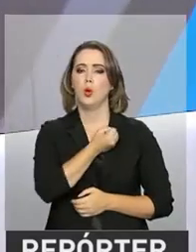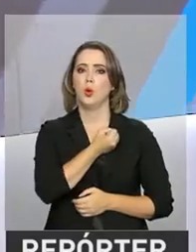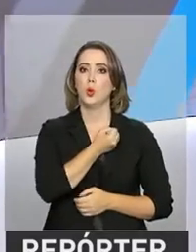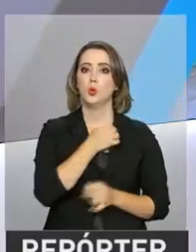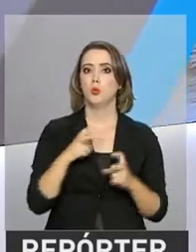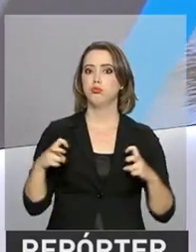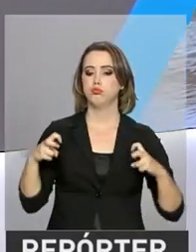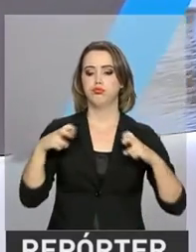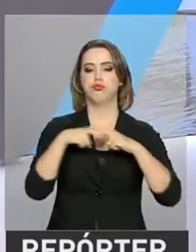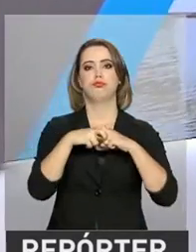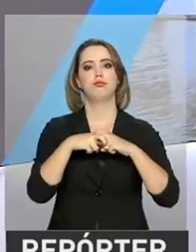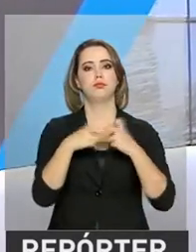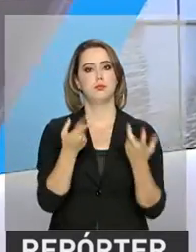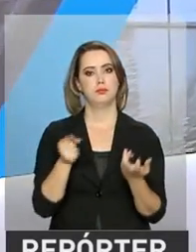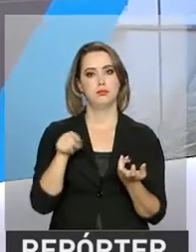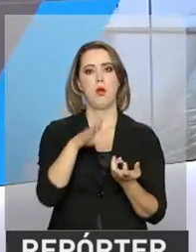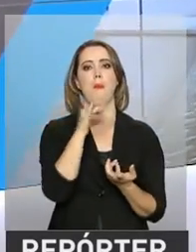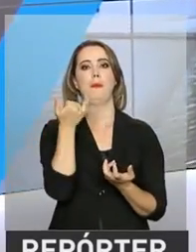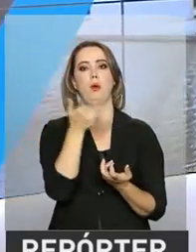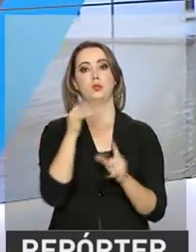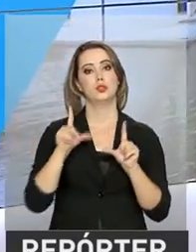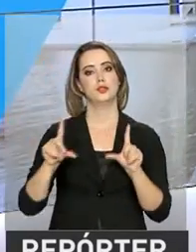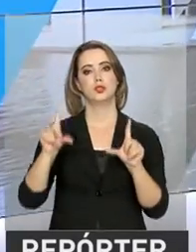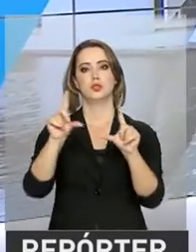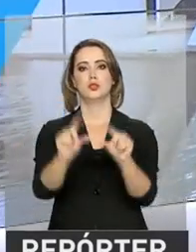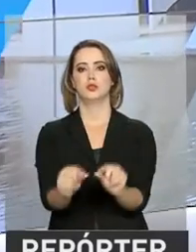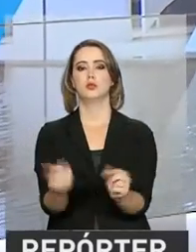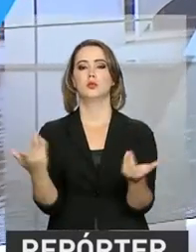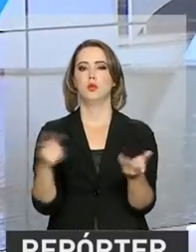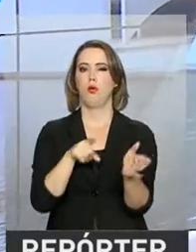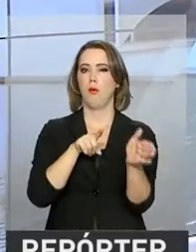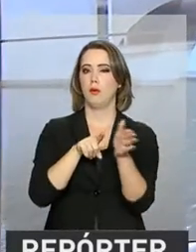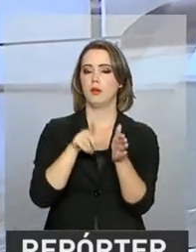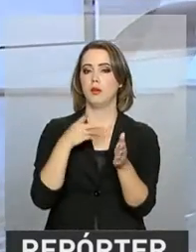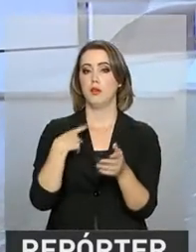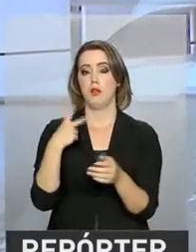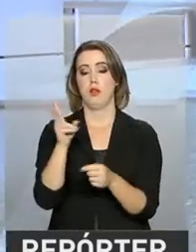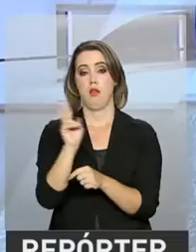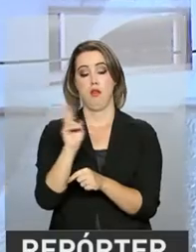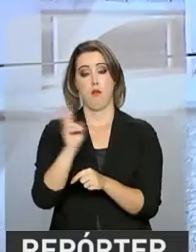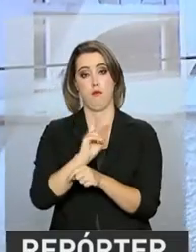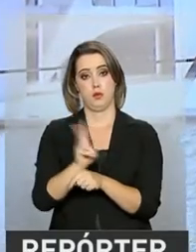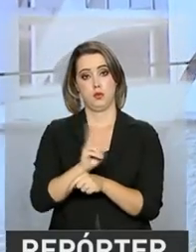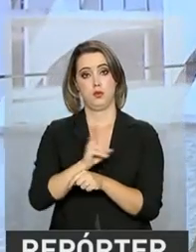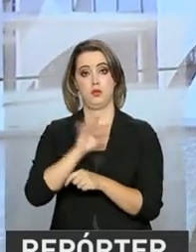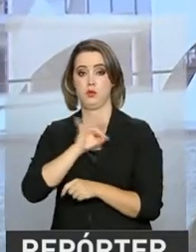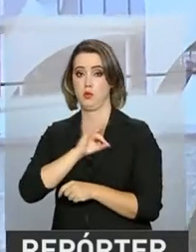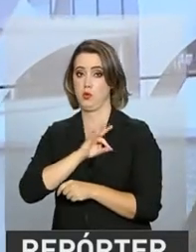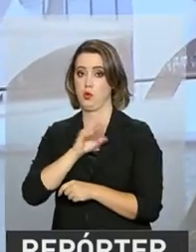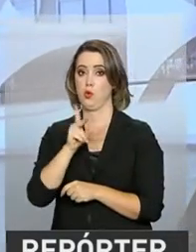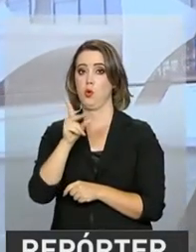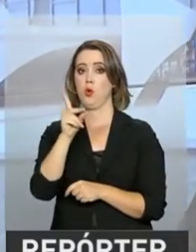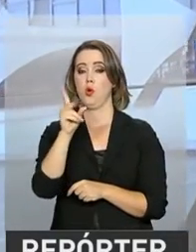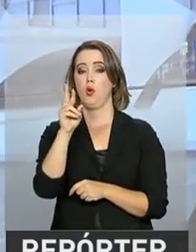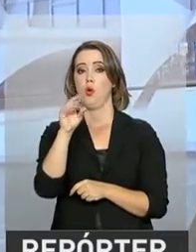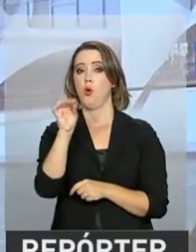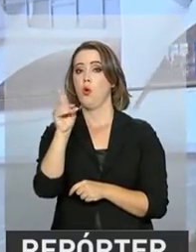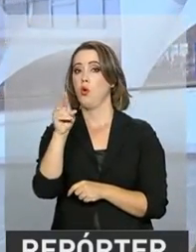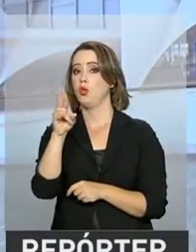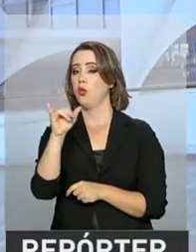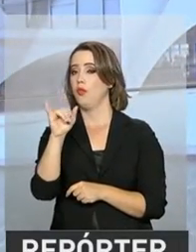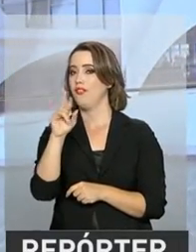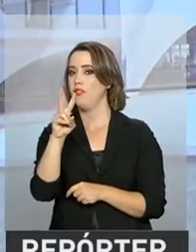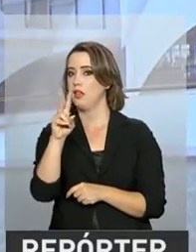acidentes e de mortes nas rodovias federais caiu durante a operação rodovia entre dezembro de 2006 e último dia